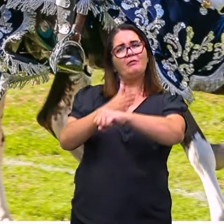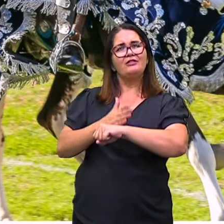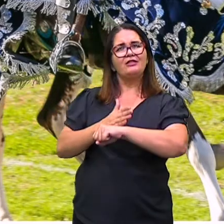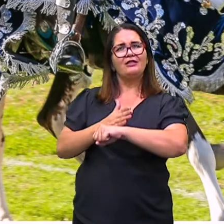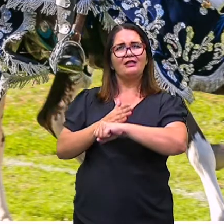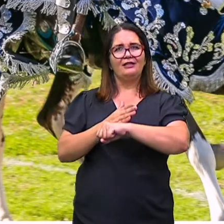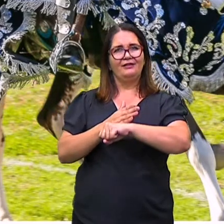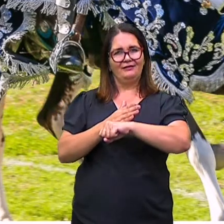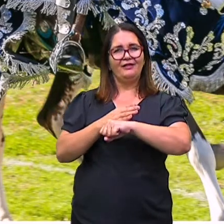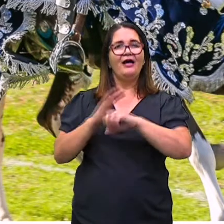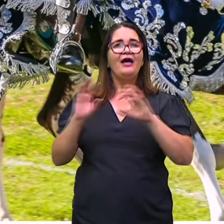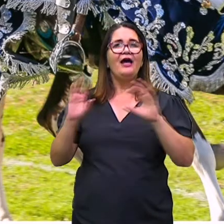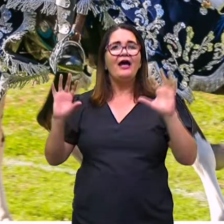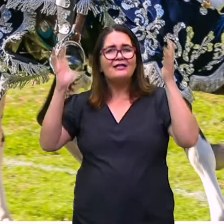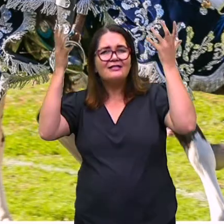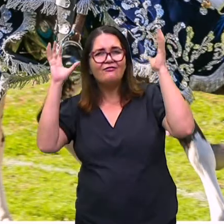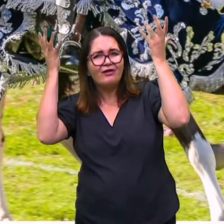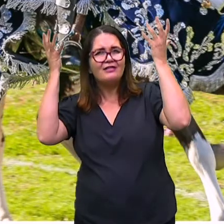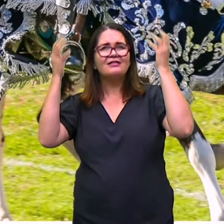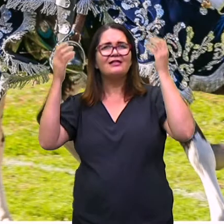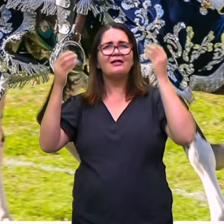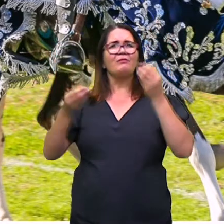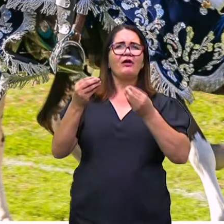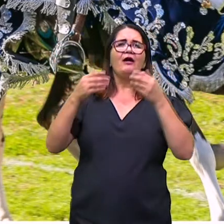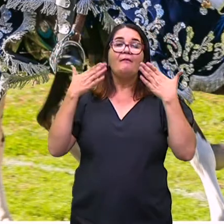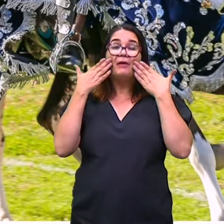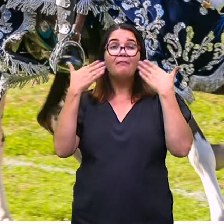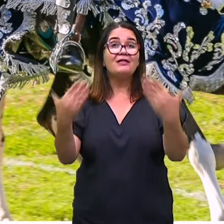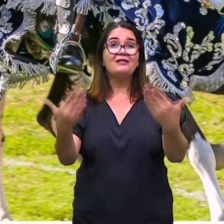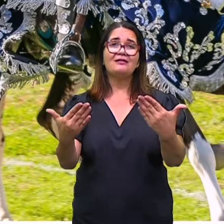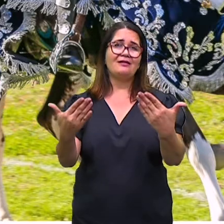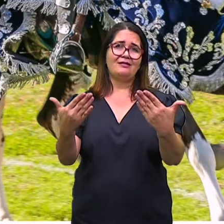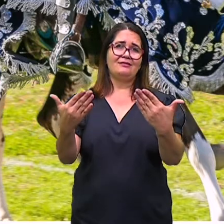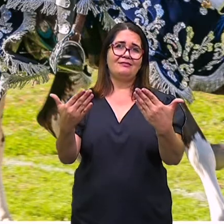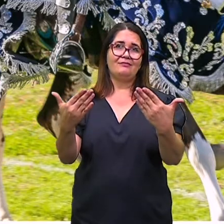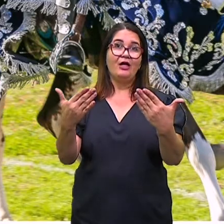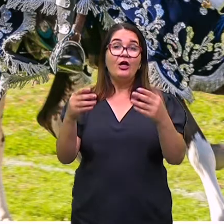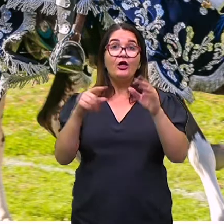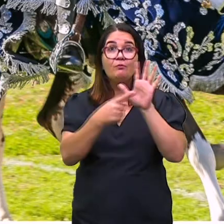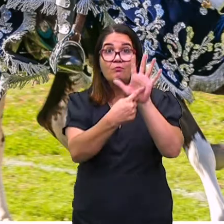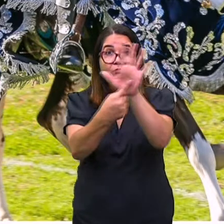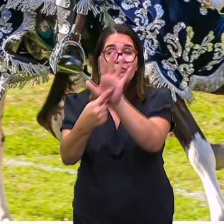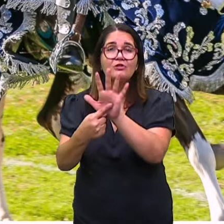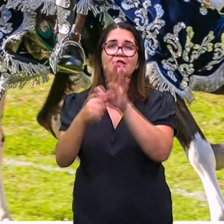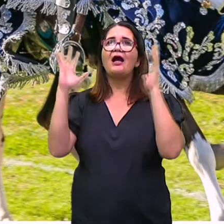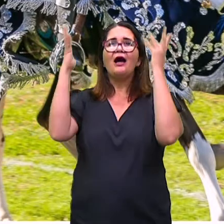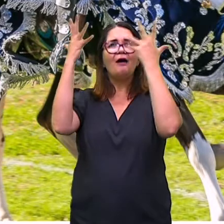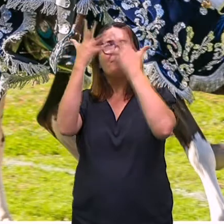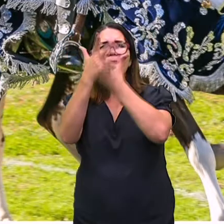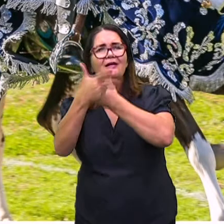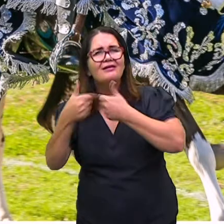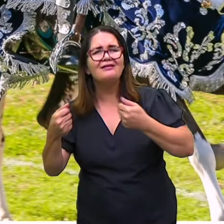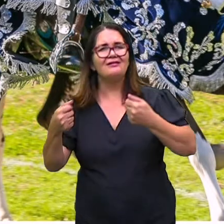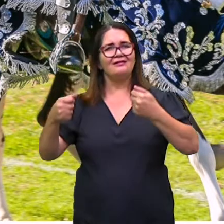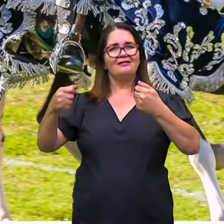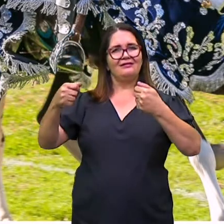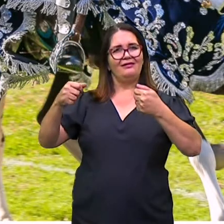comemorar a festa do Divino Espírito Santo. E também a do Pentecostes, do que